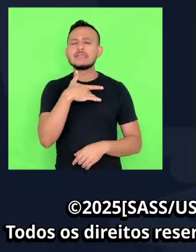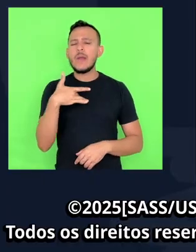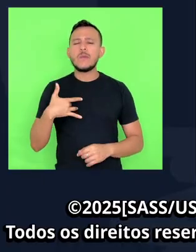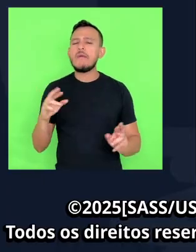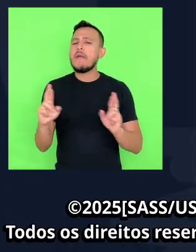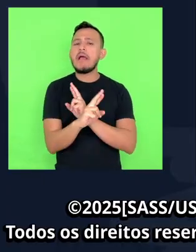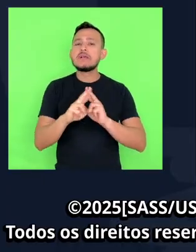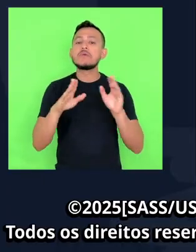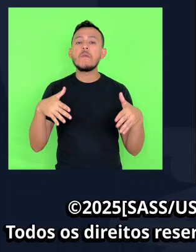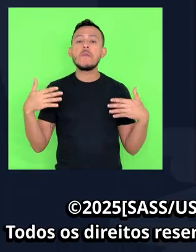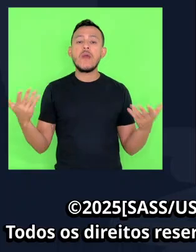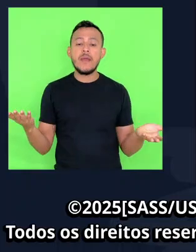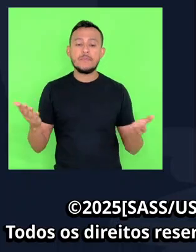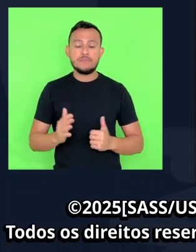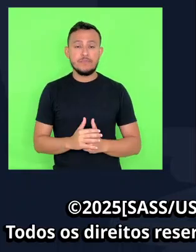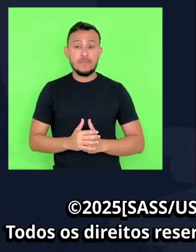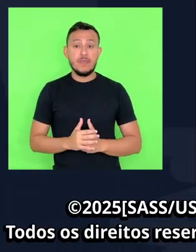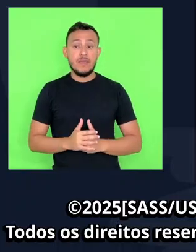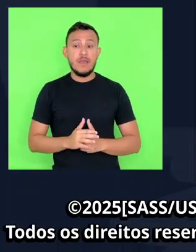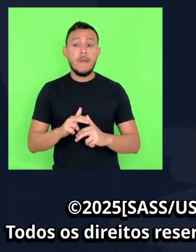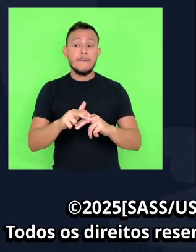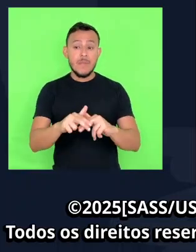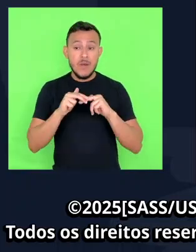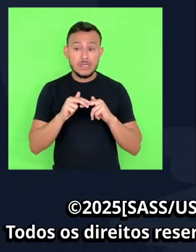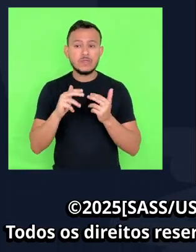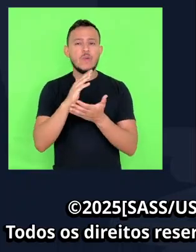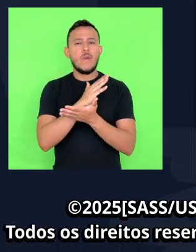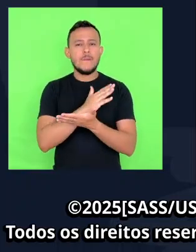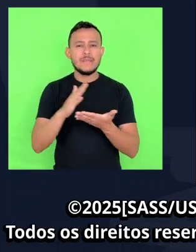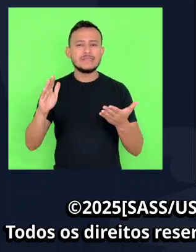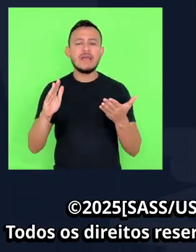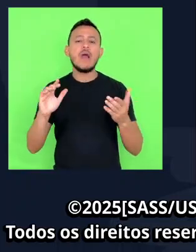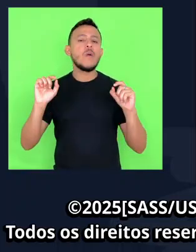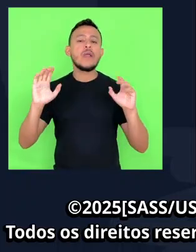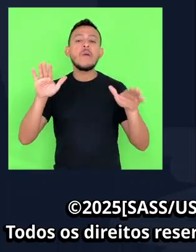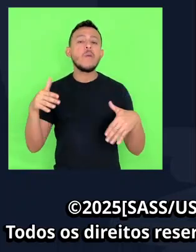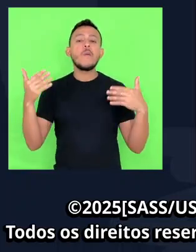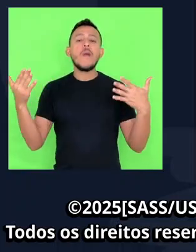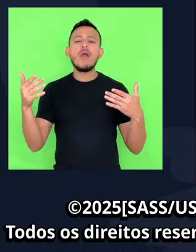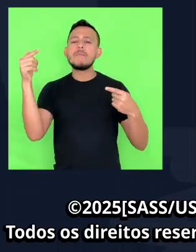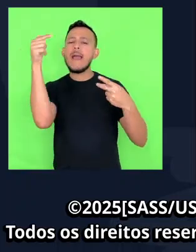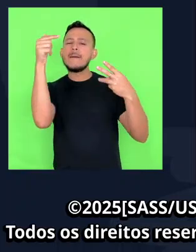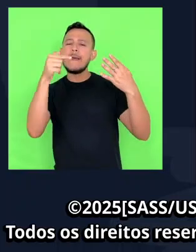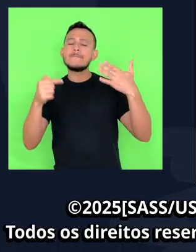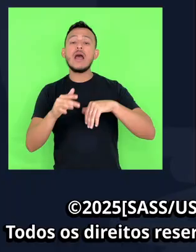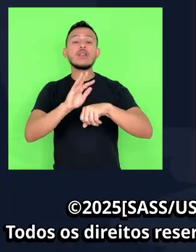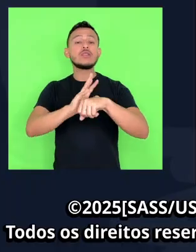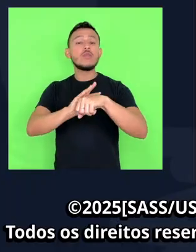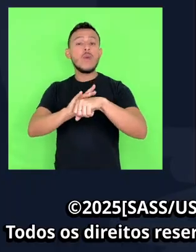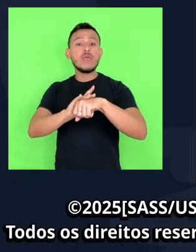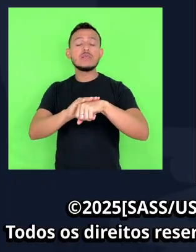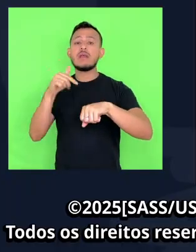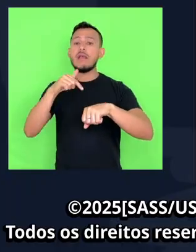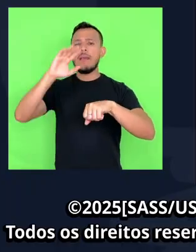saúde? E para isso vamos começar vendo quais são as doenças